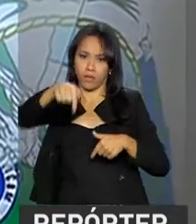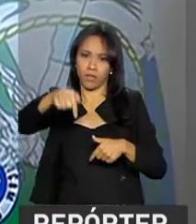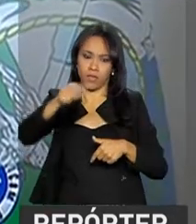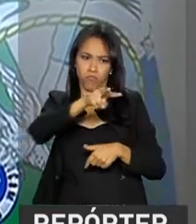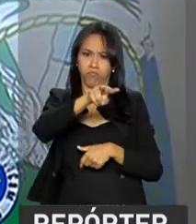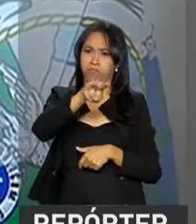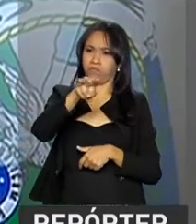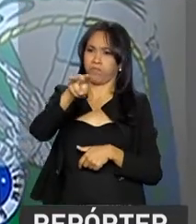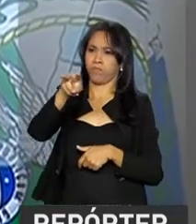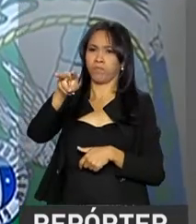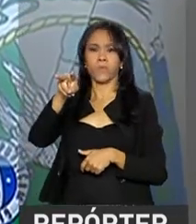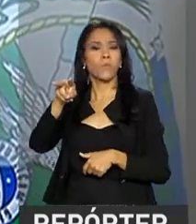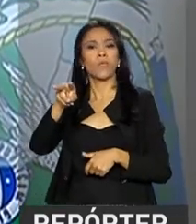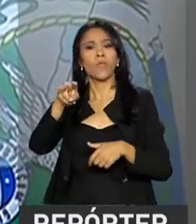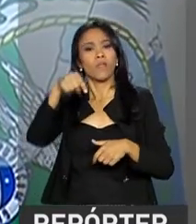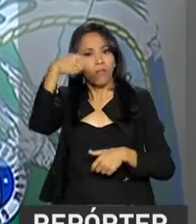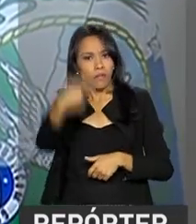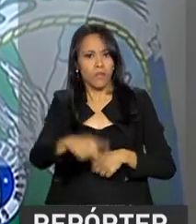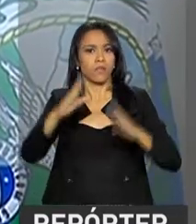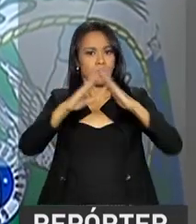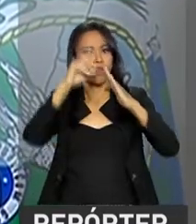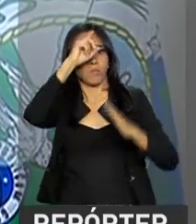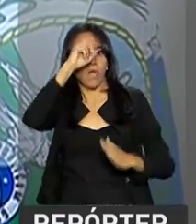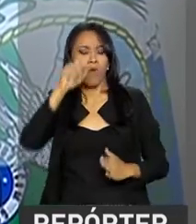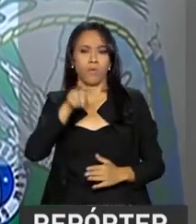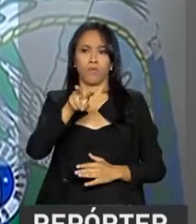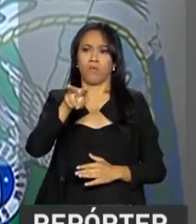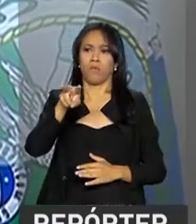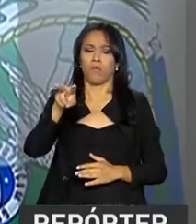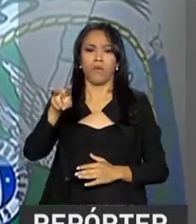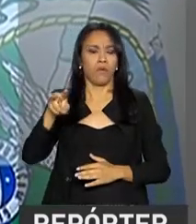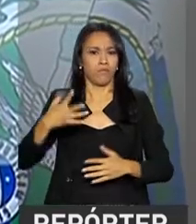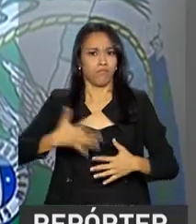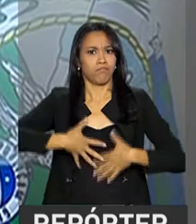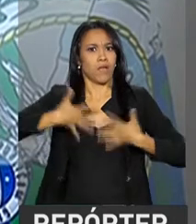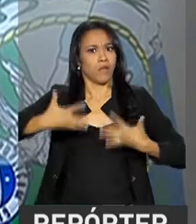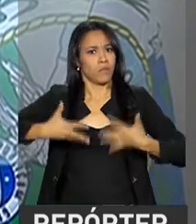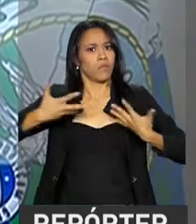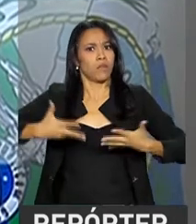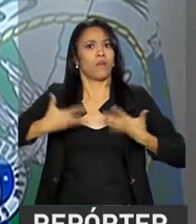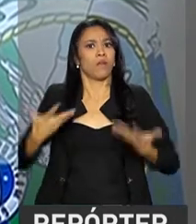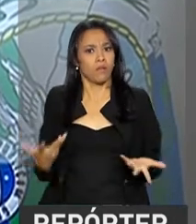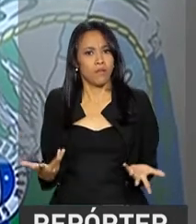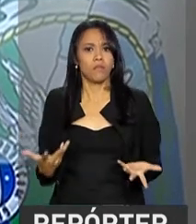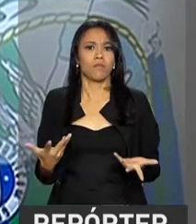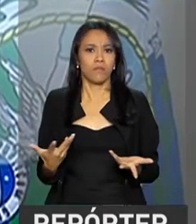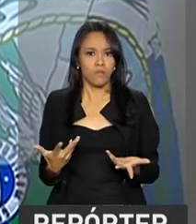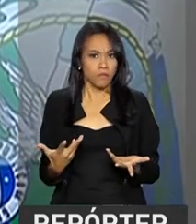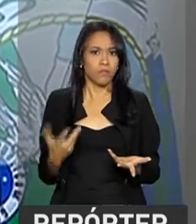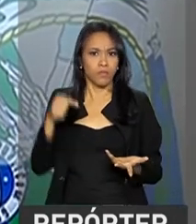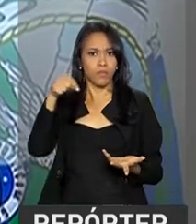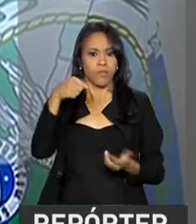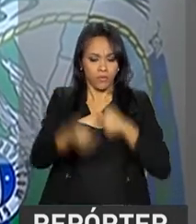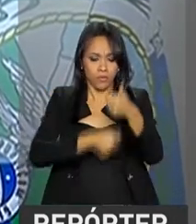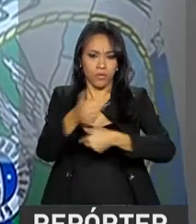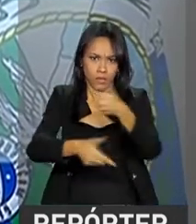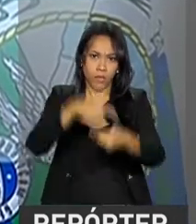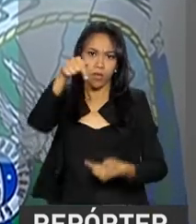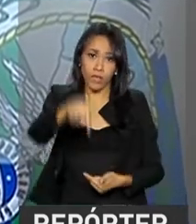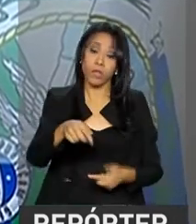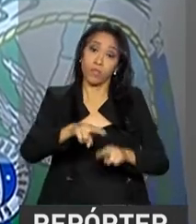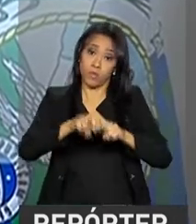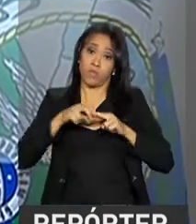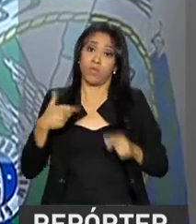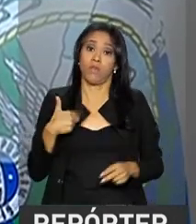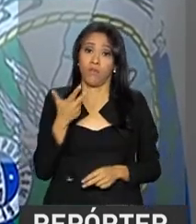servem à clínica deste hospital o grande entusiasmo por esta por este instituto por isso digo eu